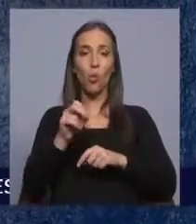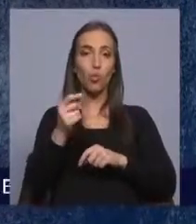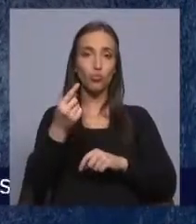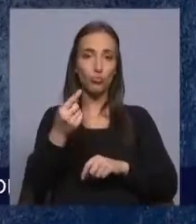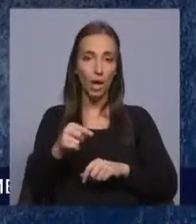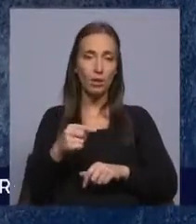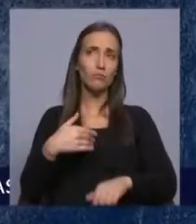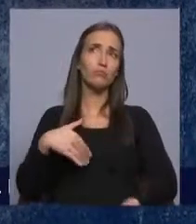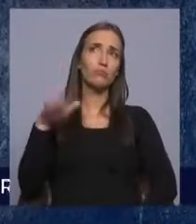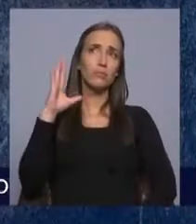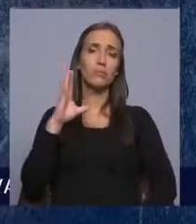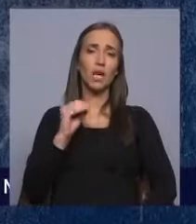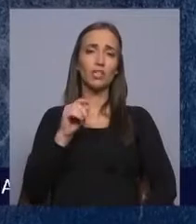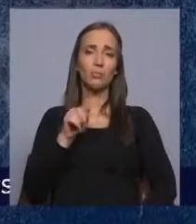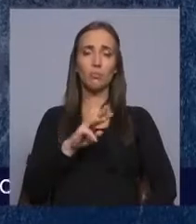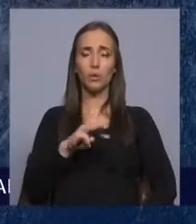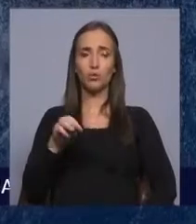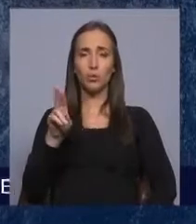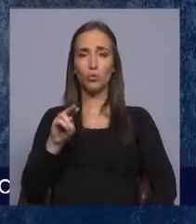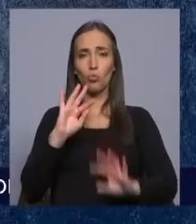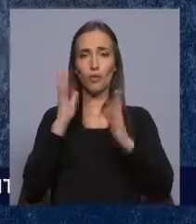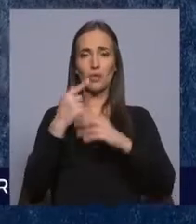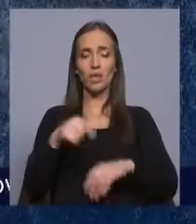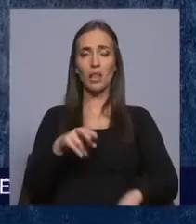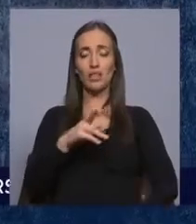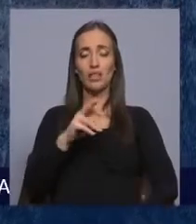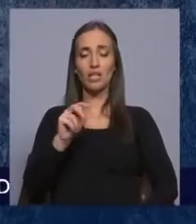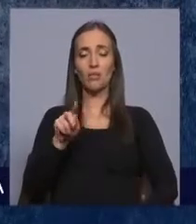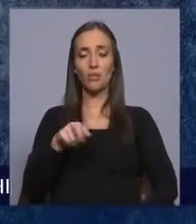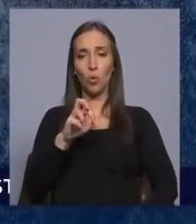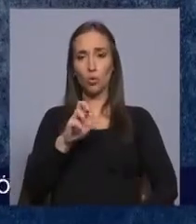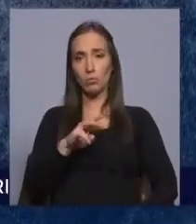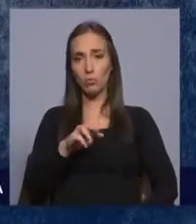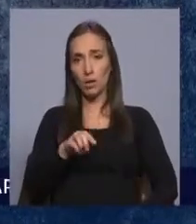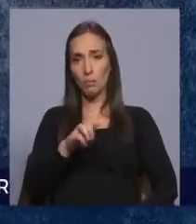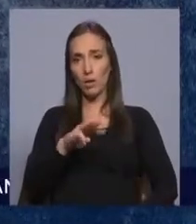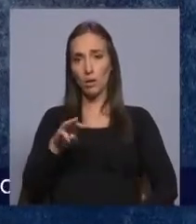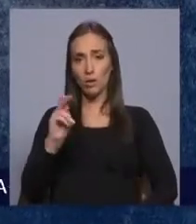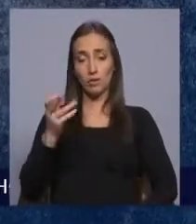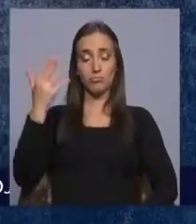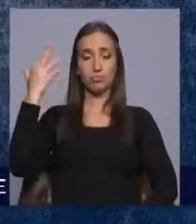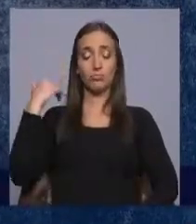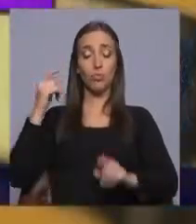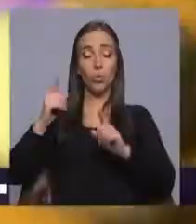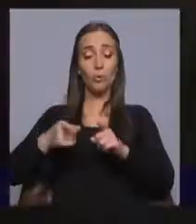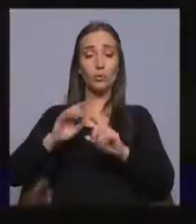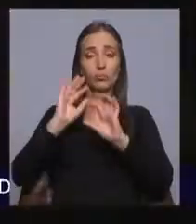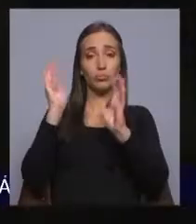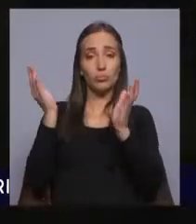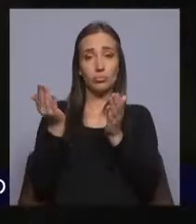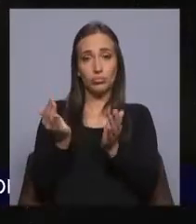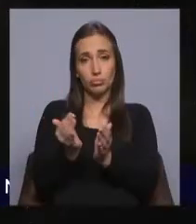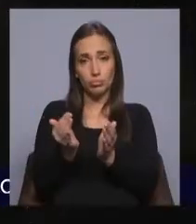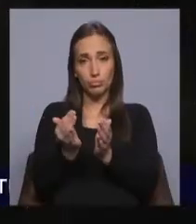mil milhões de anos. O universo tem 13,8 mil milhões de anos, portanto foi relativamente cedo. Nas galáxias iniciais, pequeninas do